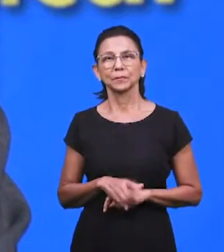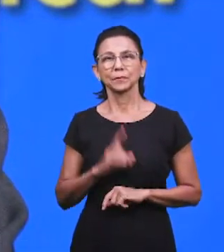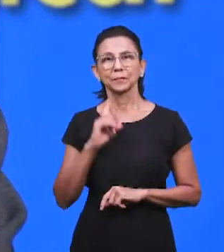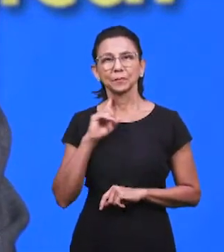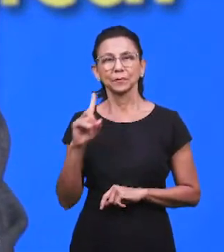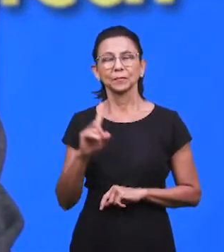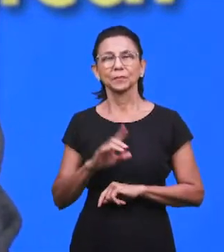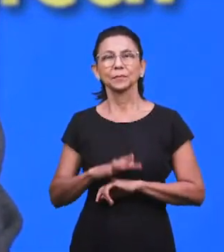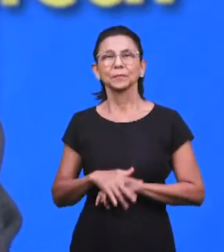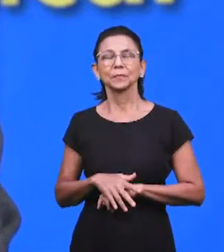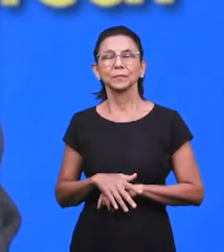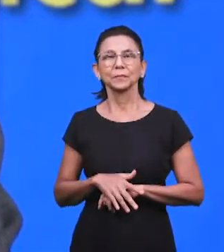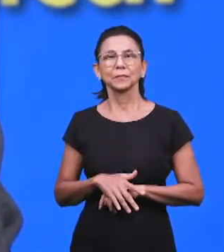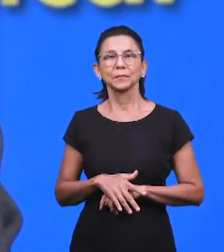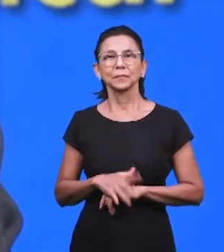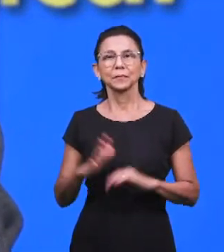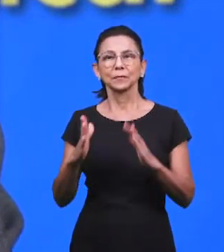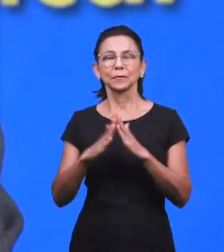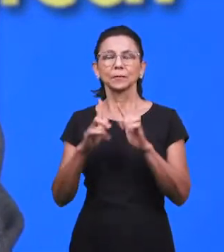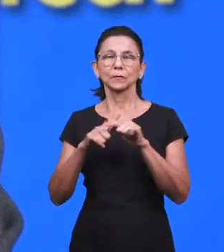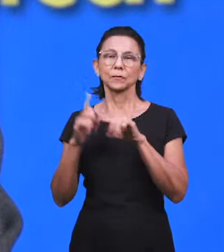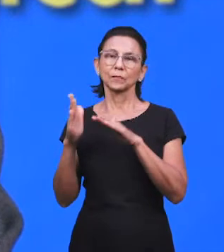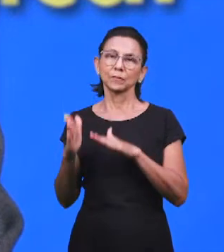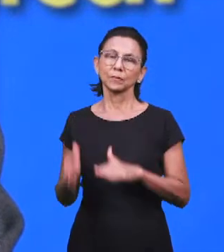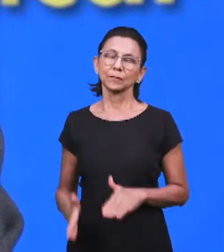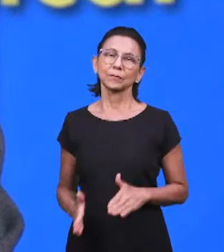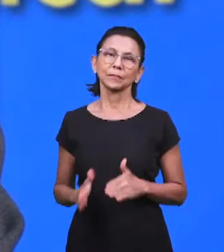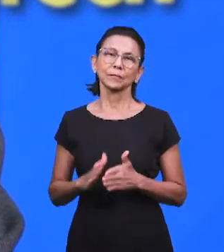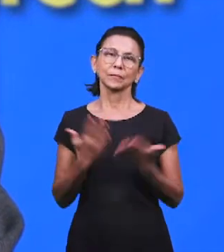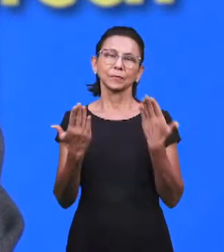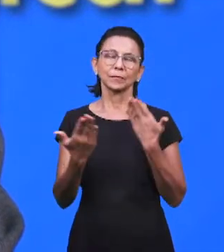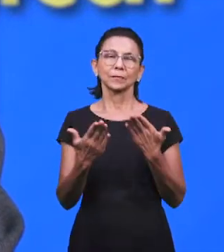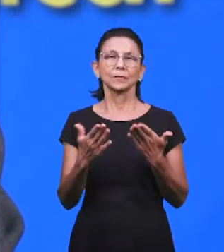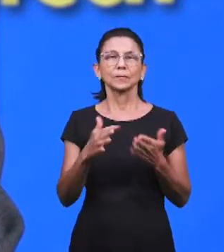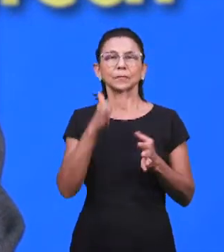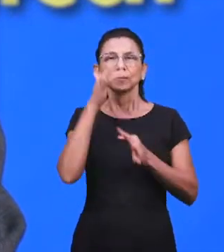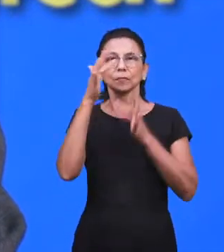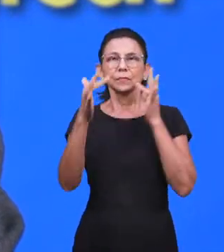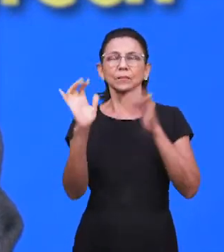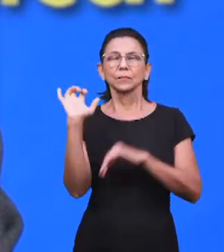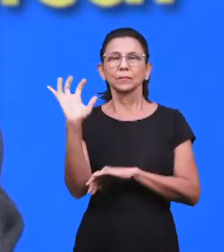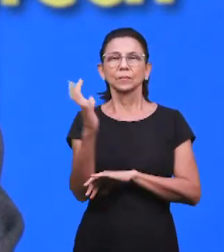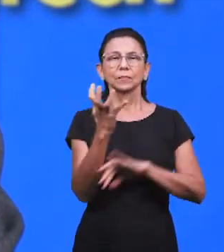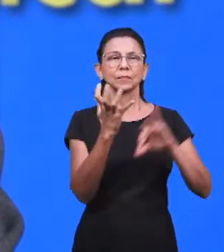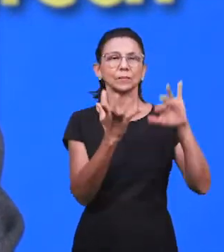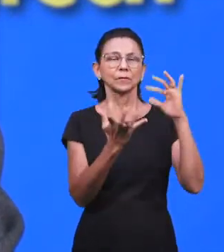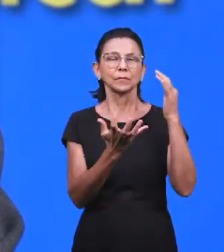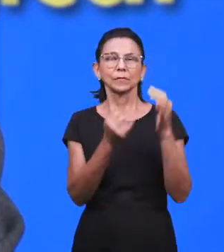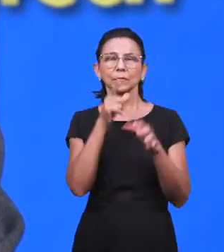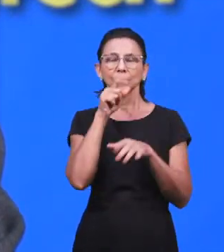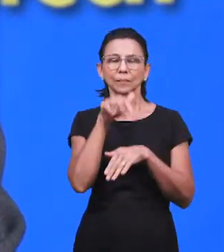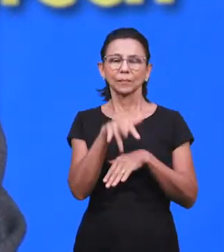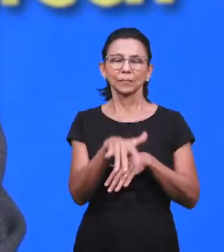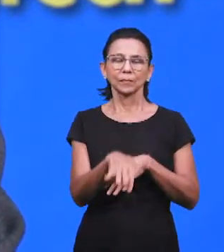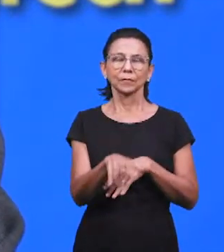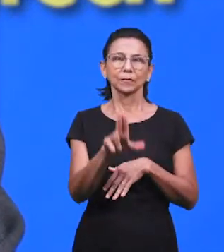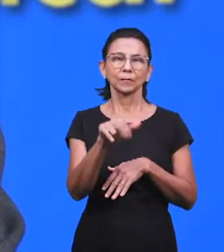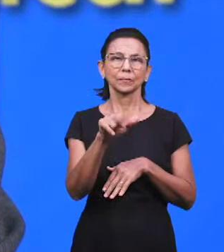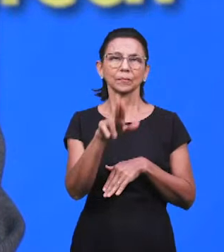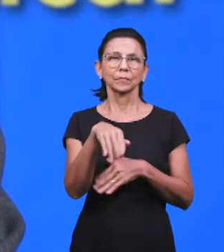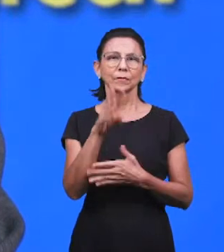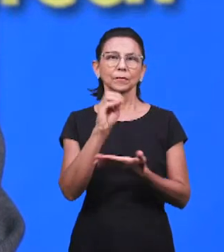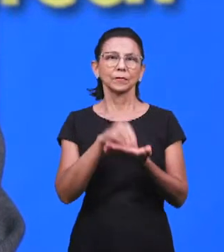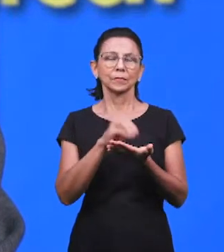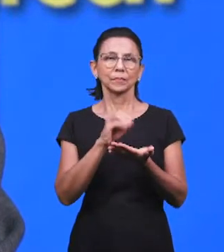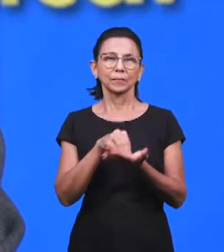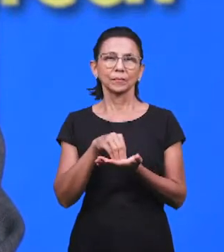expressão usada é que a igreja fiel é um jardim regado e como manancial, cujas águas nunca faltam, né? As águas